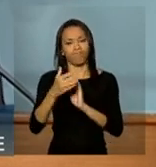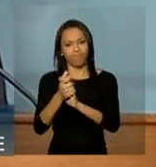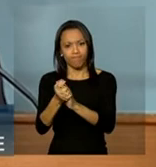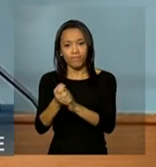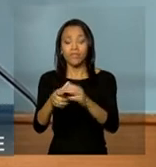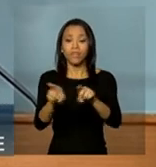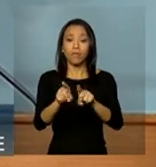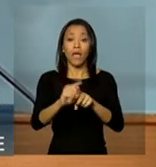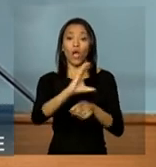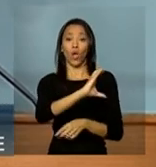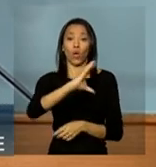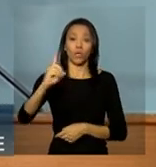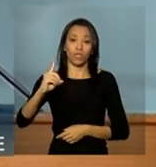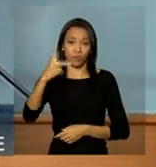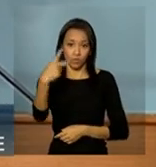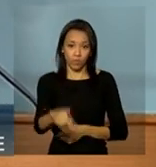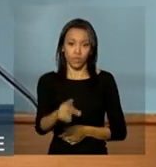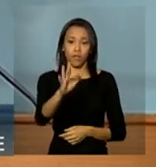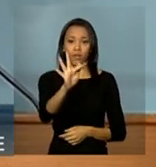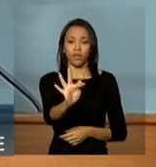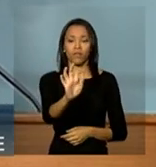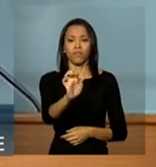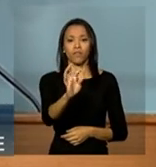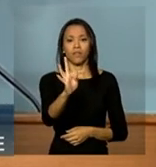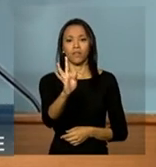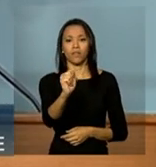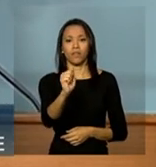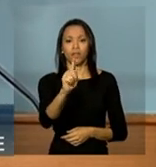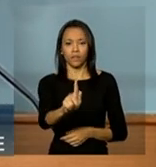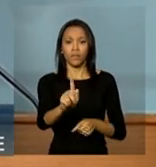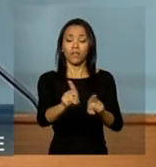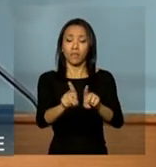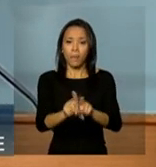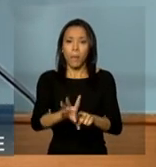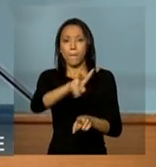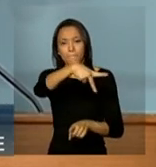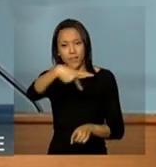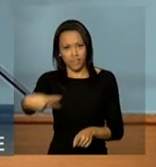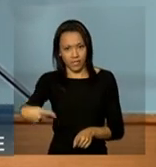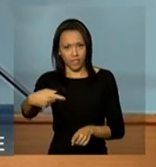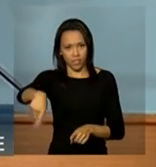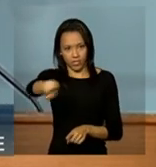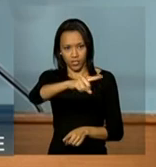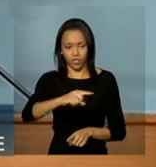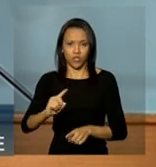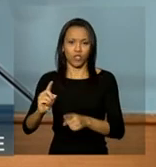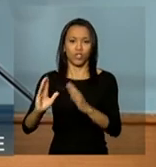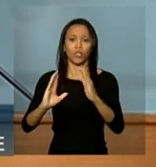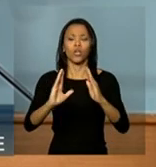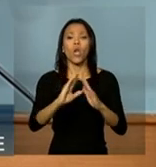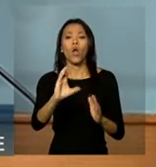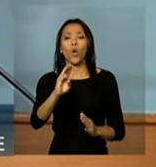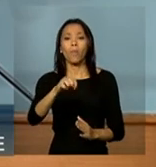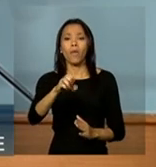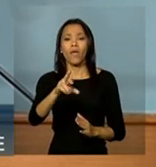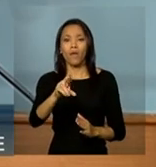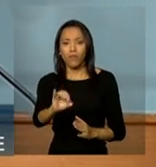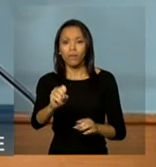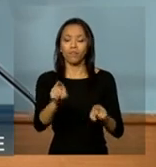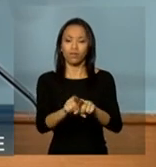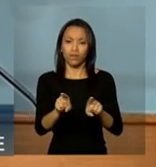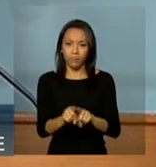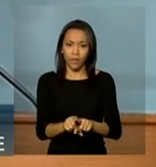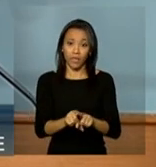da FETRAF Sul, Cleonice Bach, o presidente da Câmara dos Comércios de Caxias do Sul, Carlos Ainen, o presidente